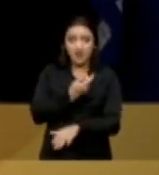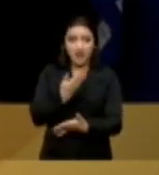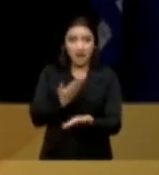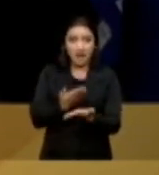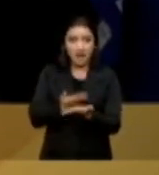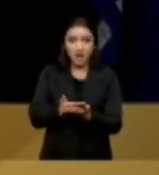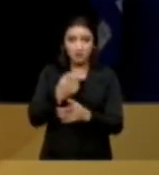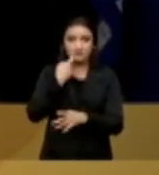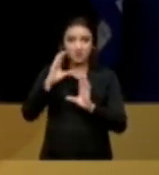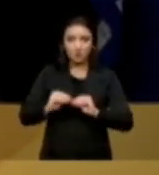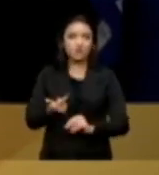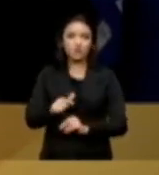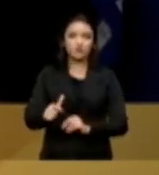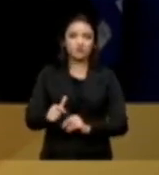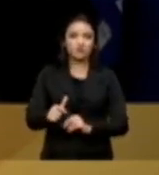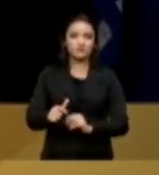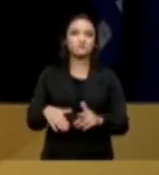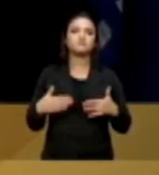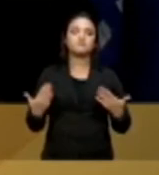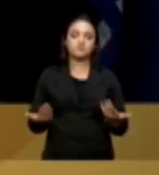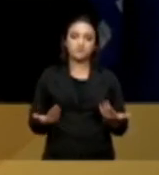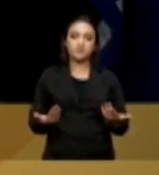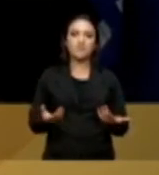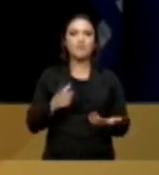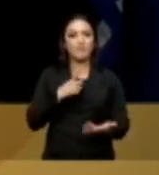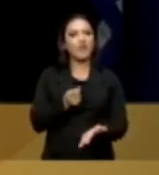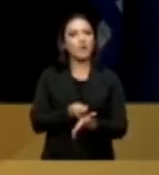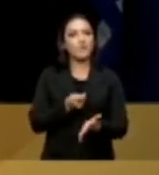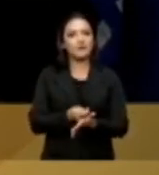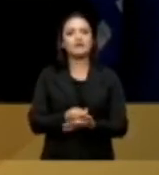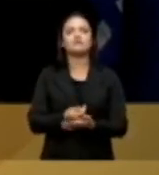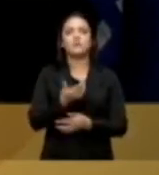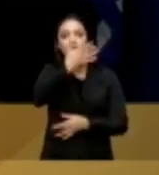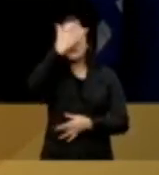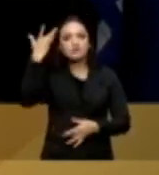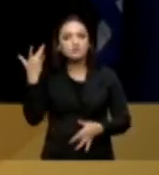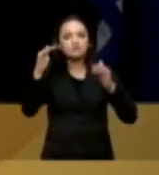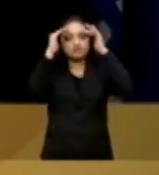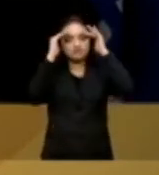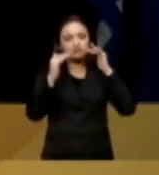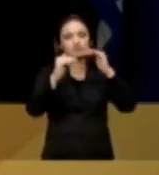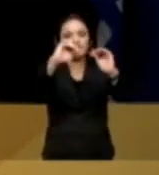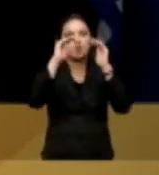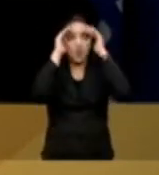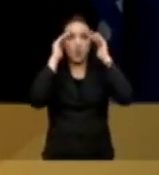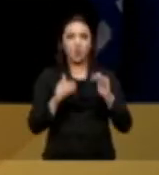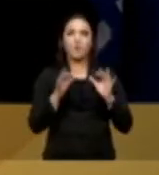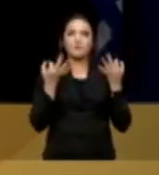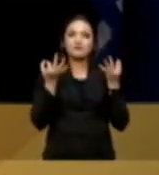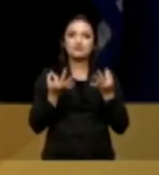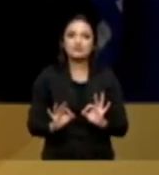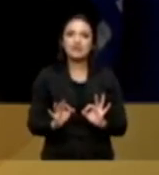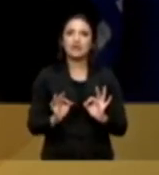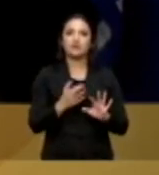de guarda religiosa. Permitiu a obrigação alternativa para que servidores cumpram seus deveres funcionais após manifestação